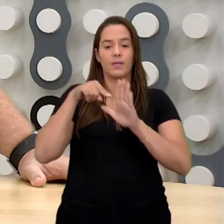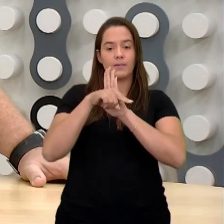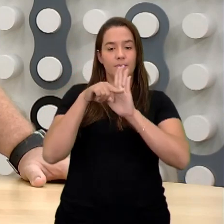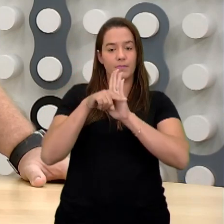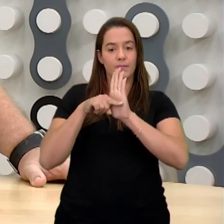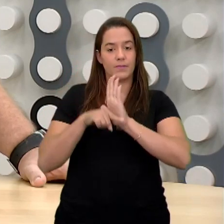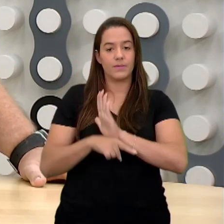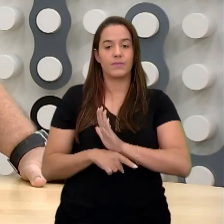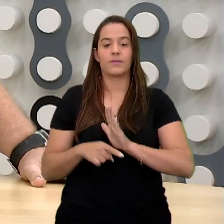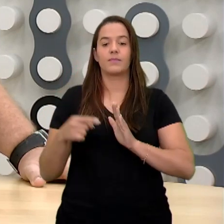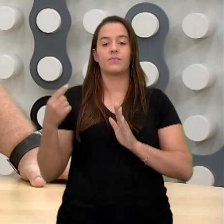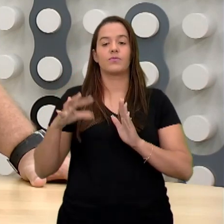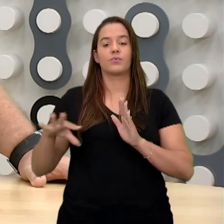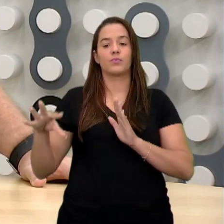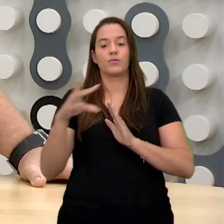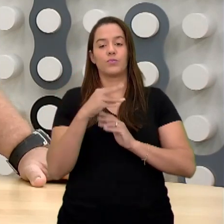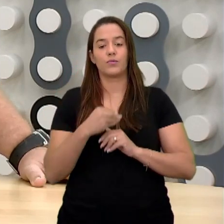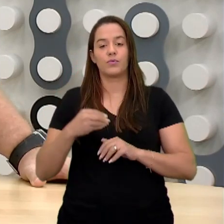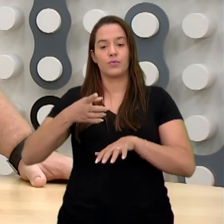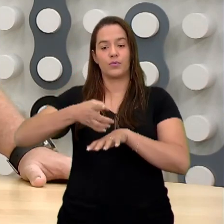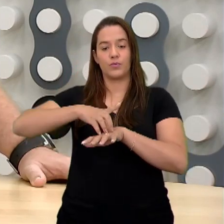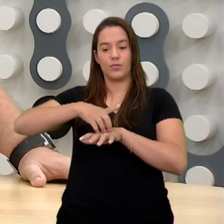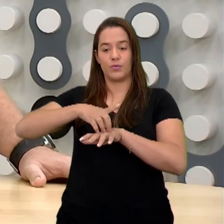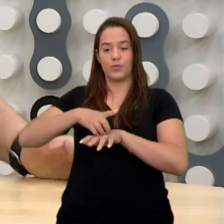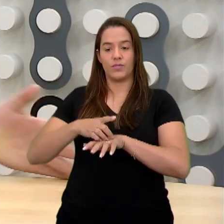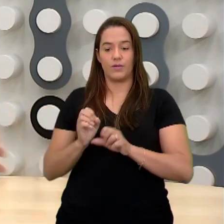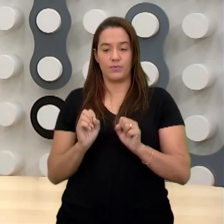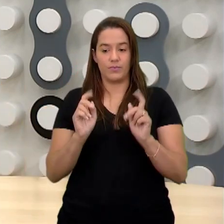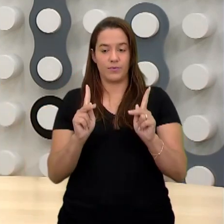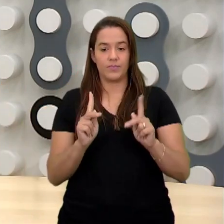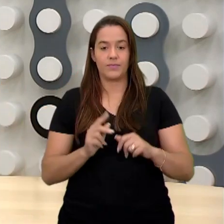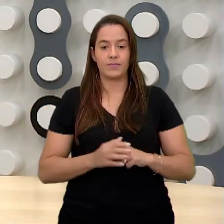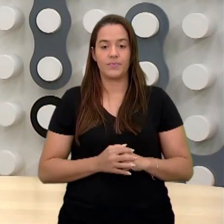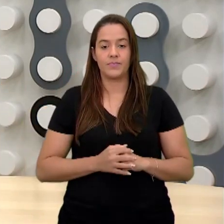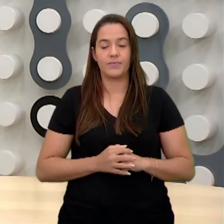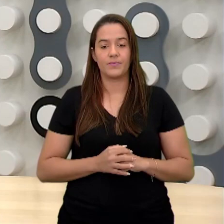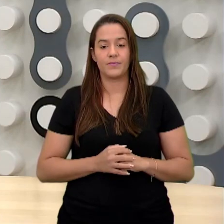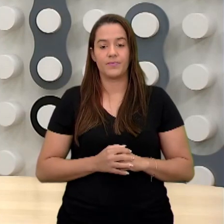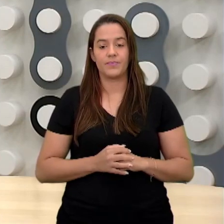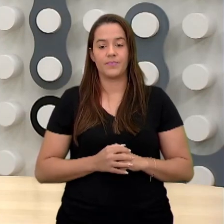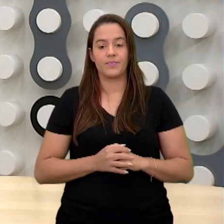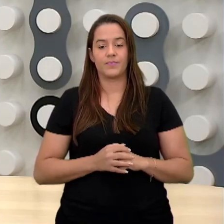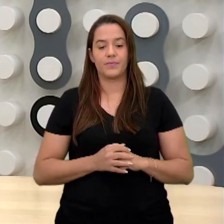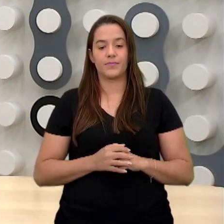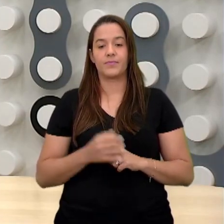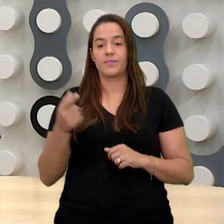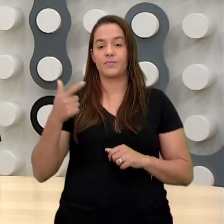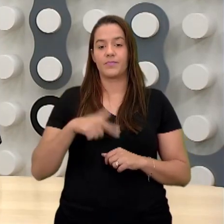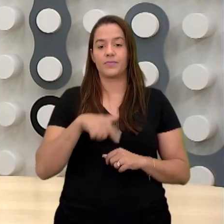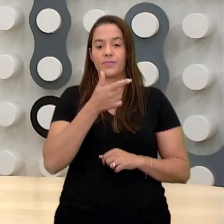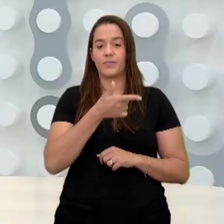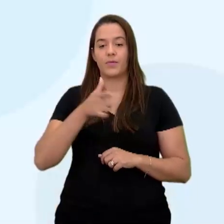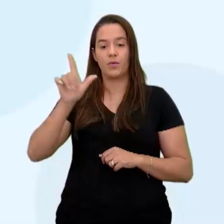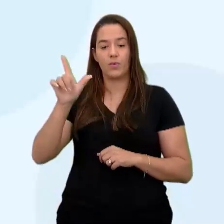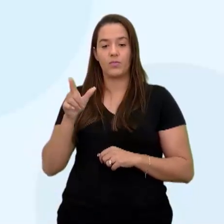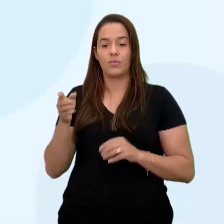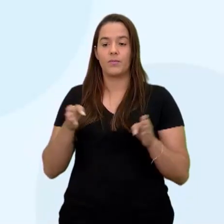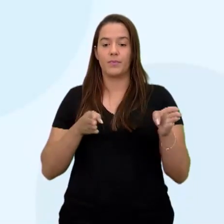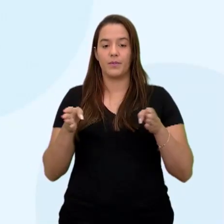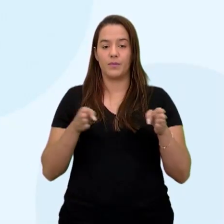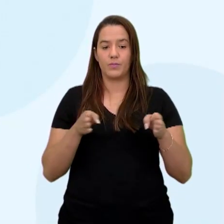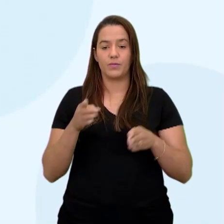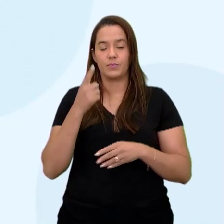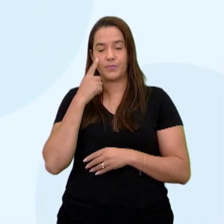que são feitas aí dos dinossauros, tá certo? Vamos agora para a era Cenozoica. Então tá lá a era